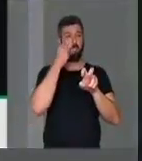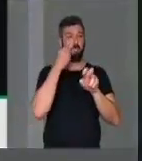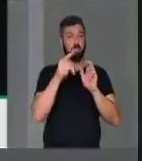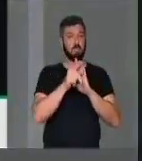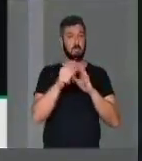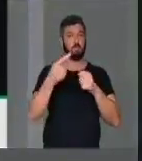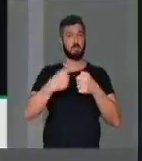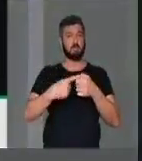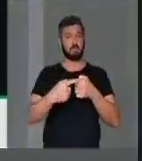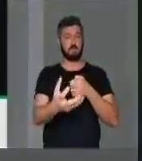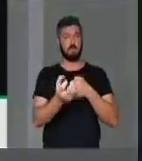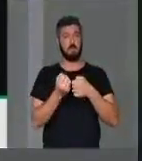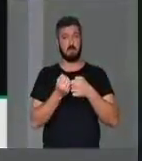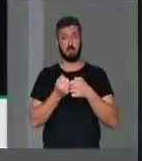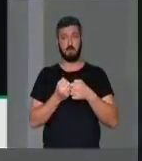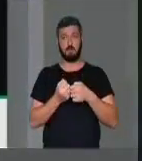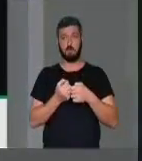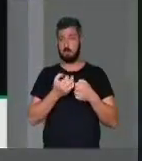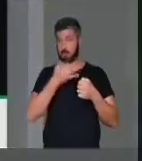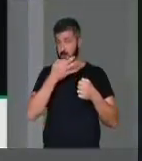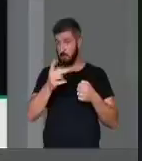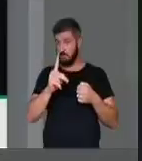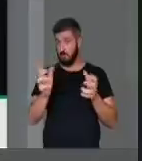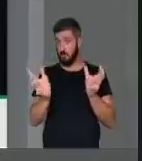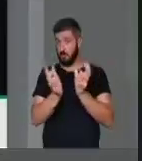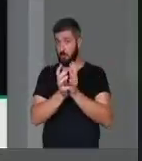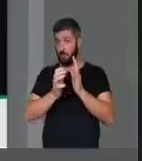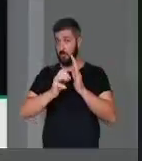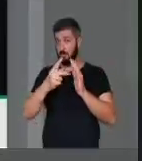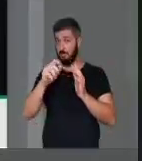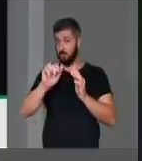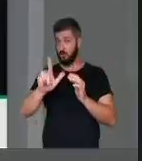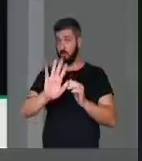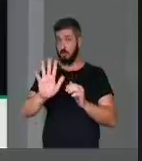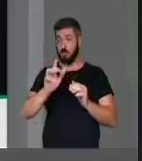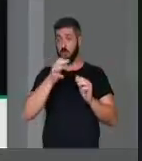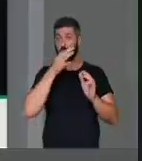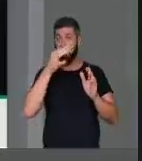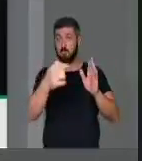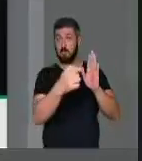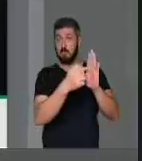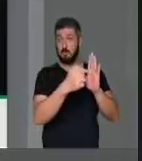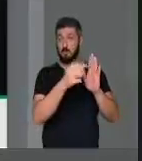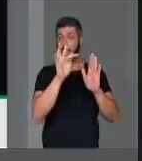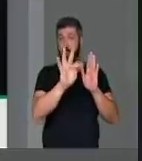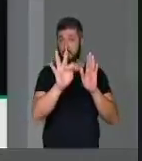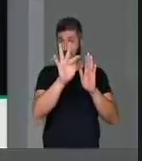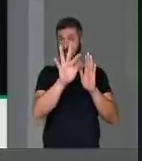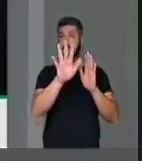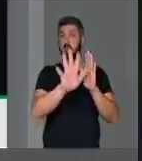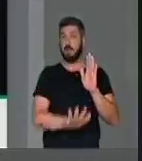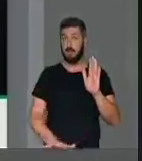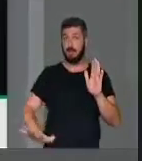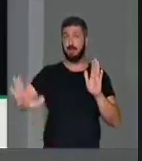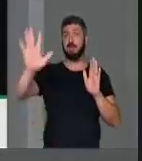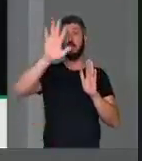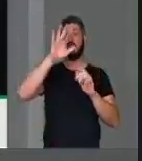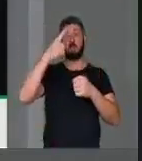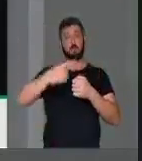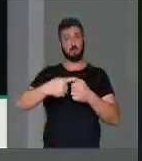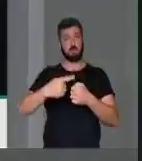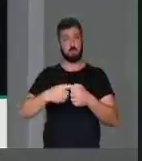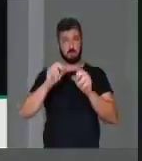do município. Essa não é a posição da bancada do PSOL, essa é a posição da Confederação Nacional